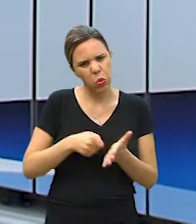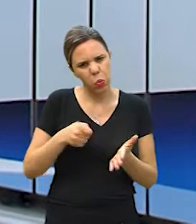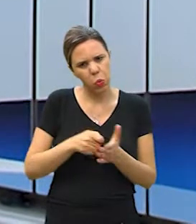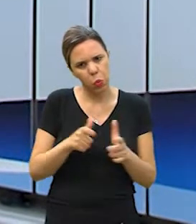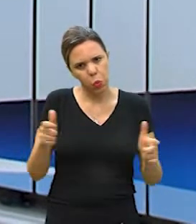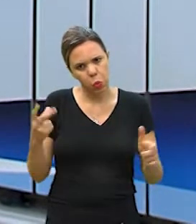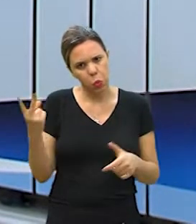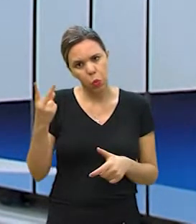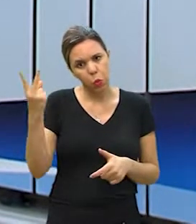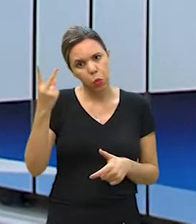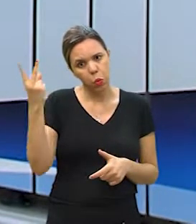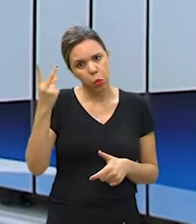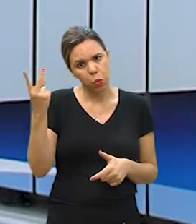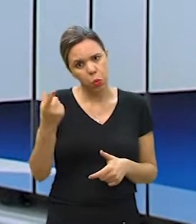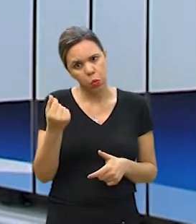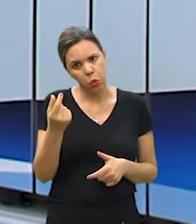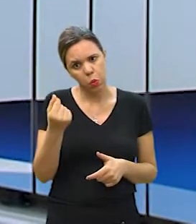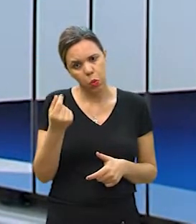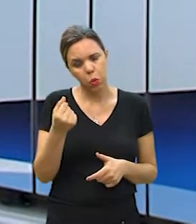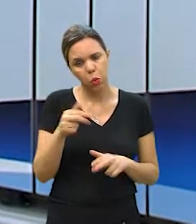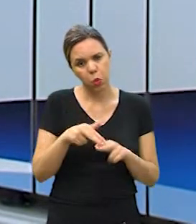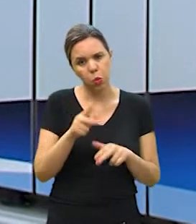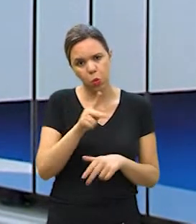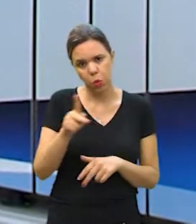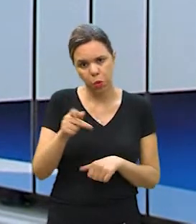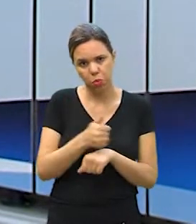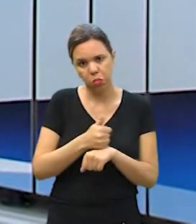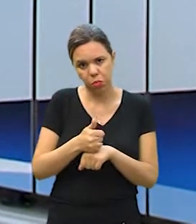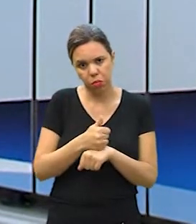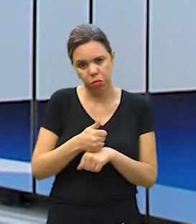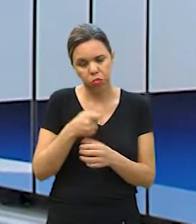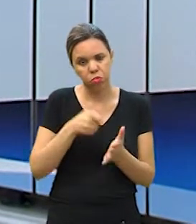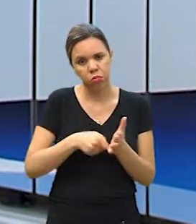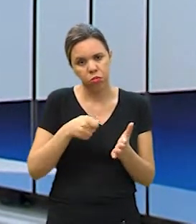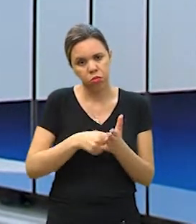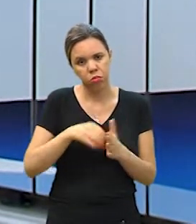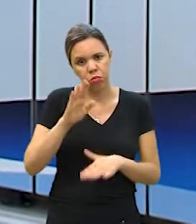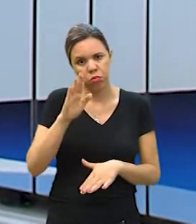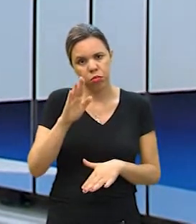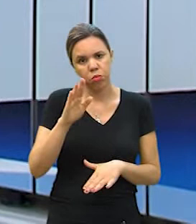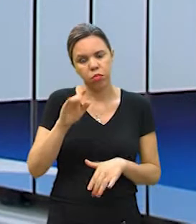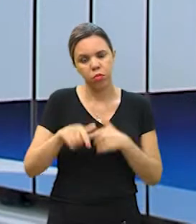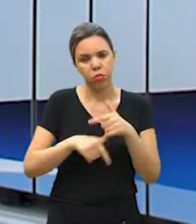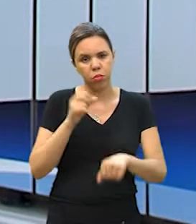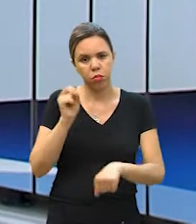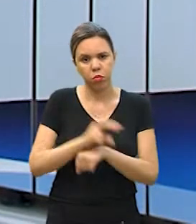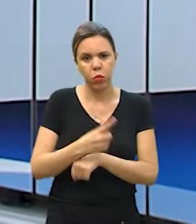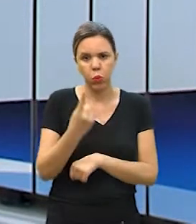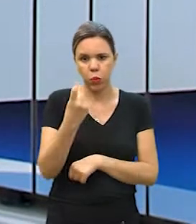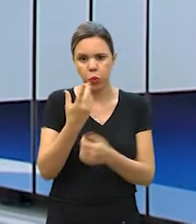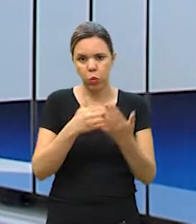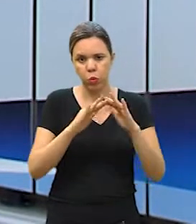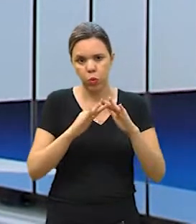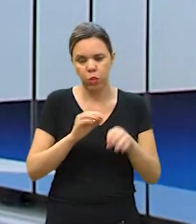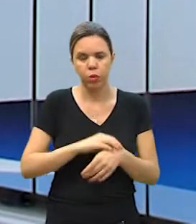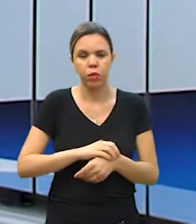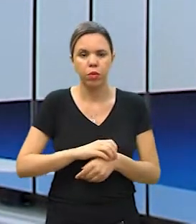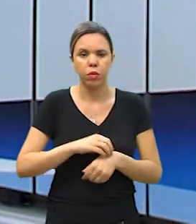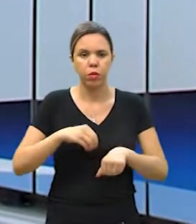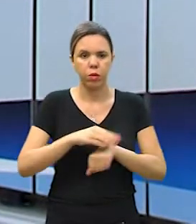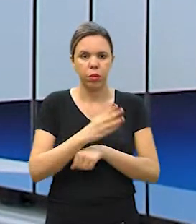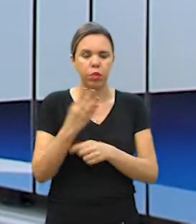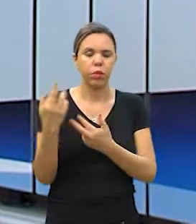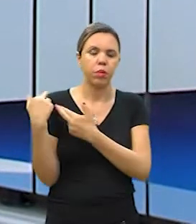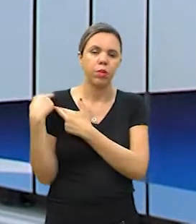de uma maior valorização financeira para os professores se dedicarem a um emprego, uma escola, já que traz